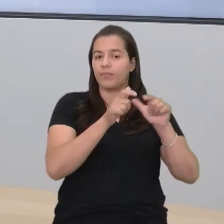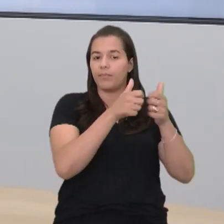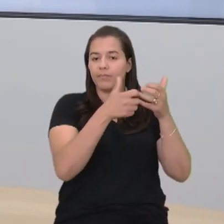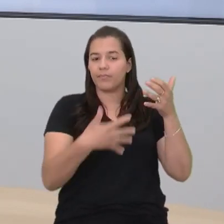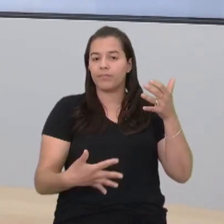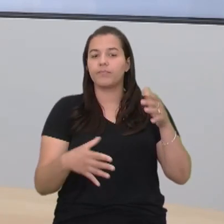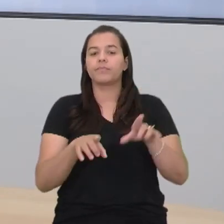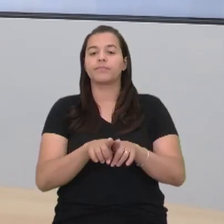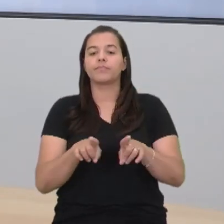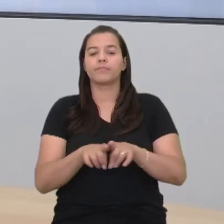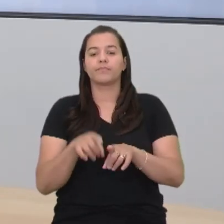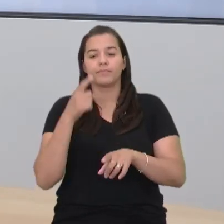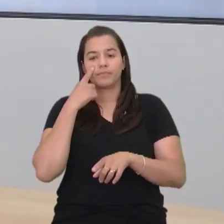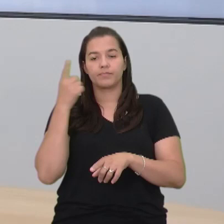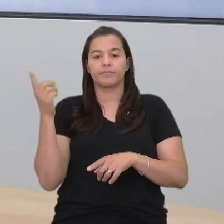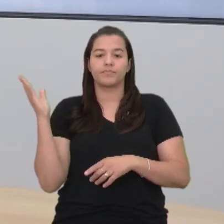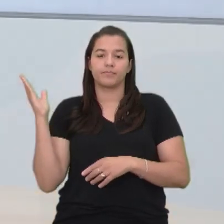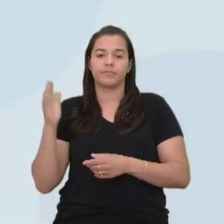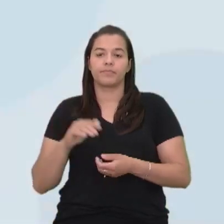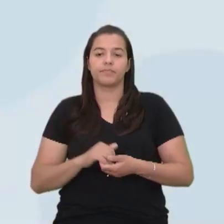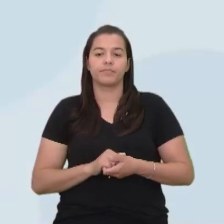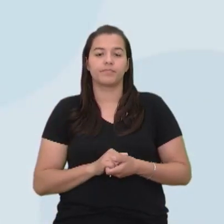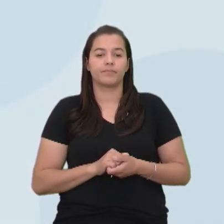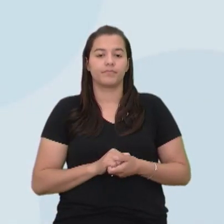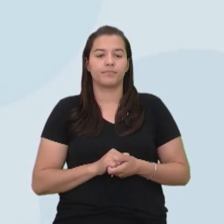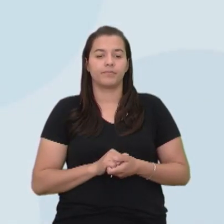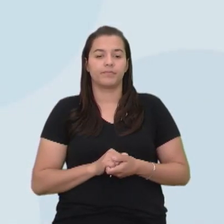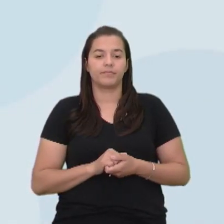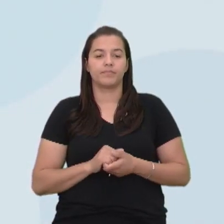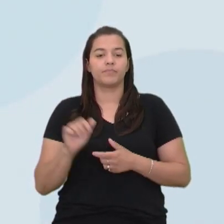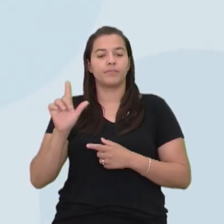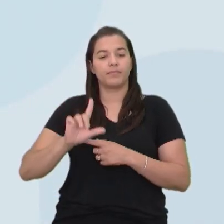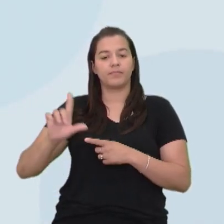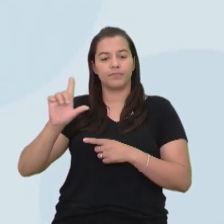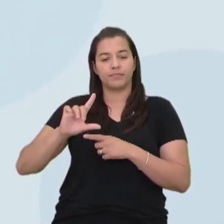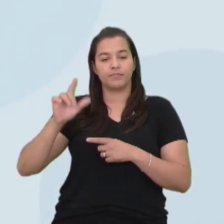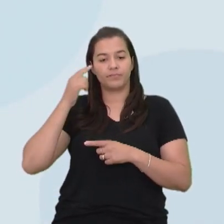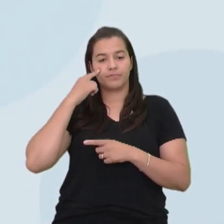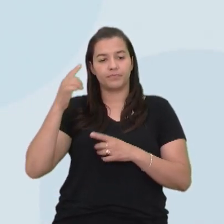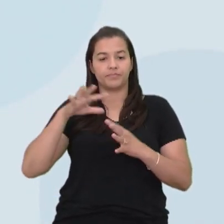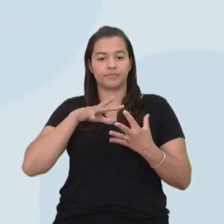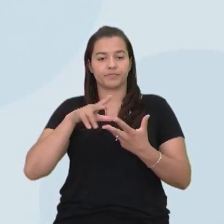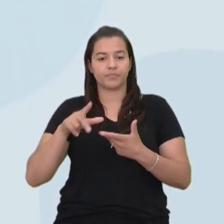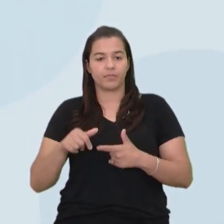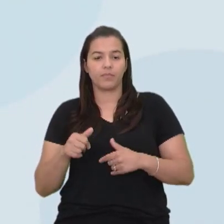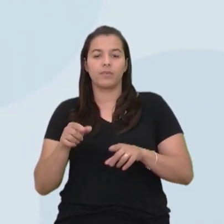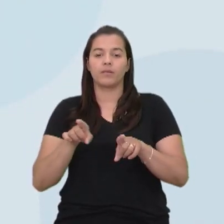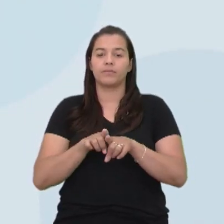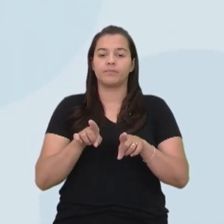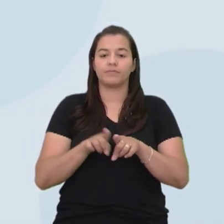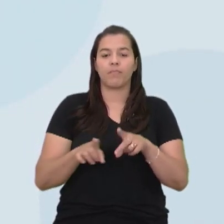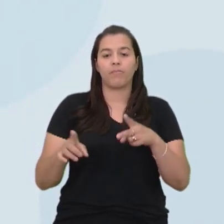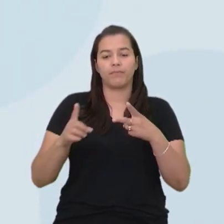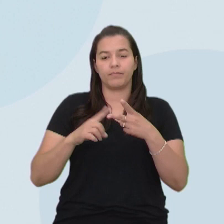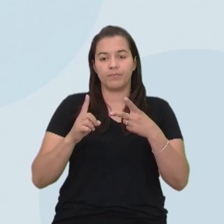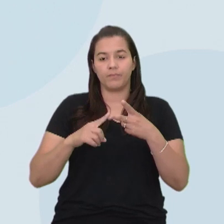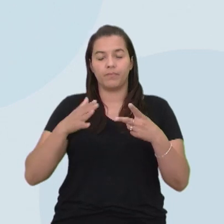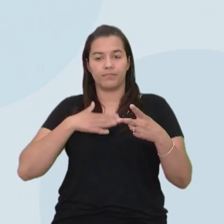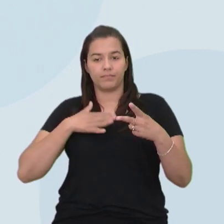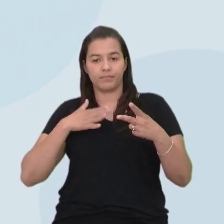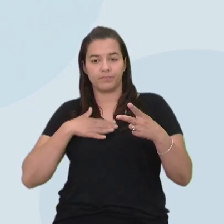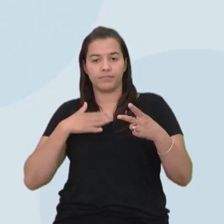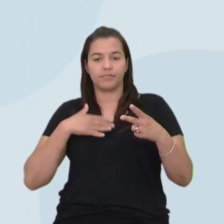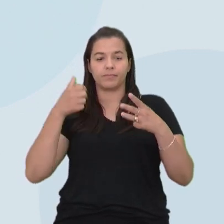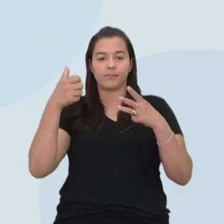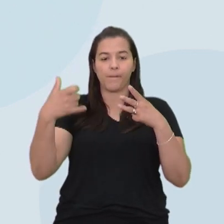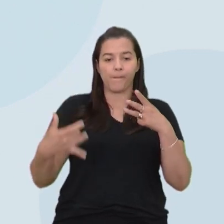aí? Tem. Vamos ver qual é o componente? Olha lá. Tem conexão lógicas, eu e o mundo, professor Tony. Geometria Dinâmica, que é o meu, né,